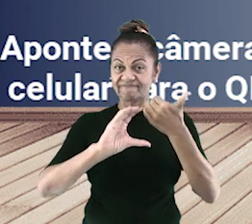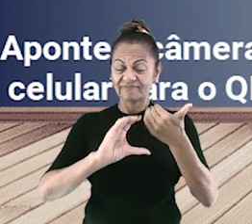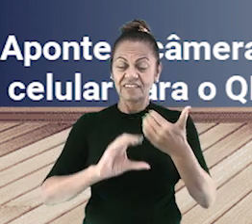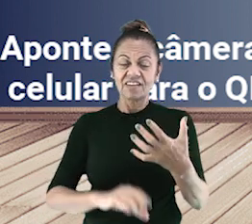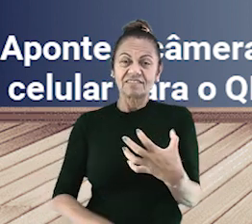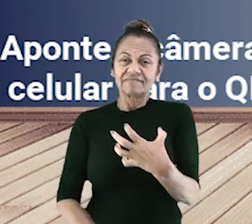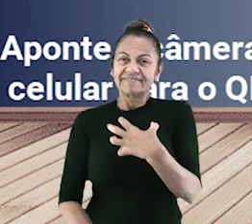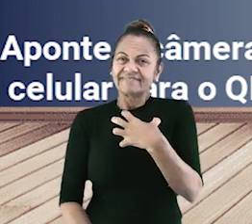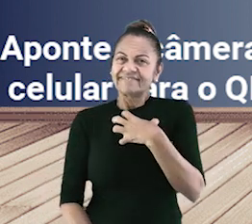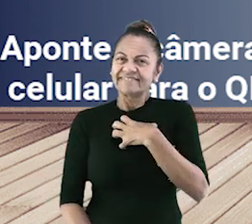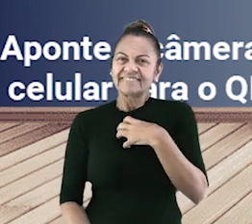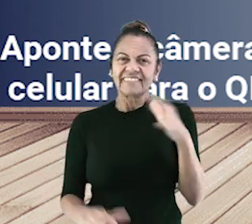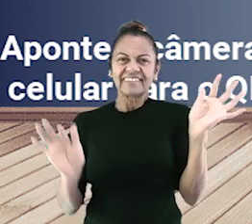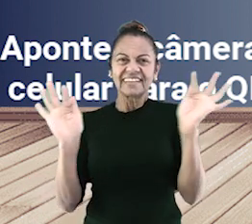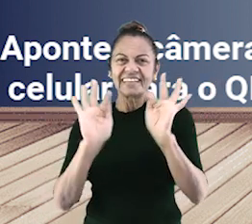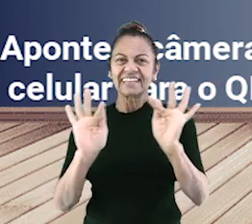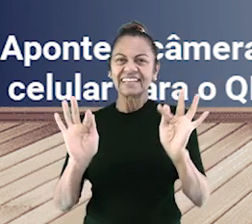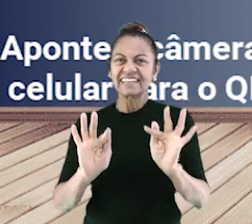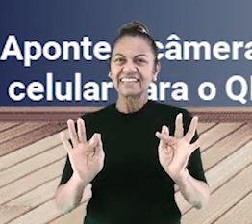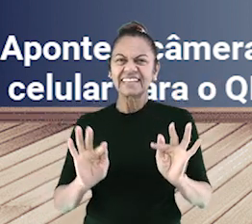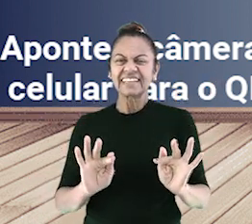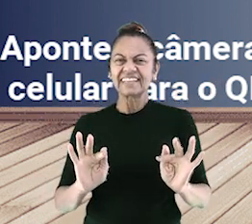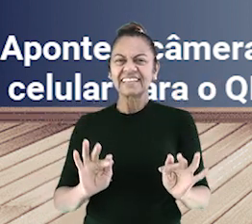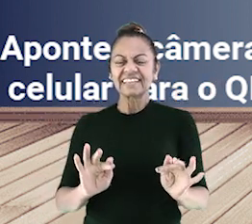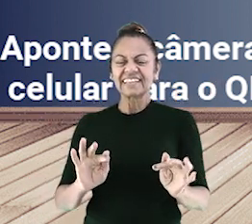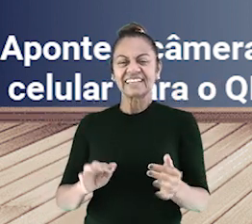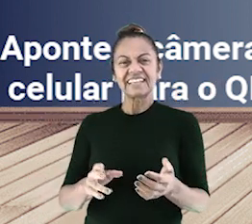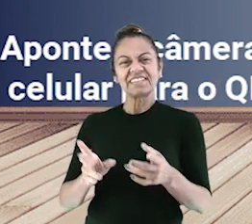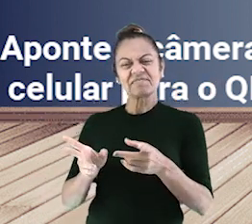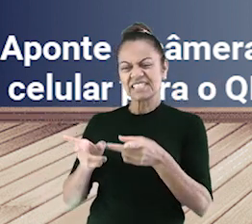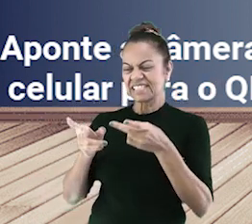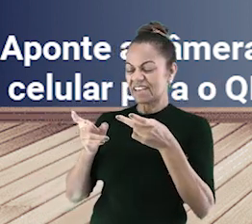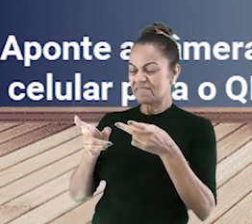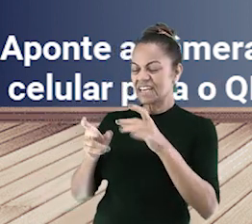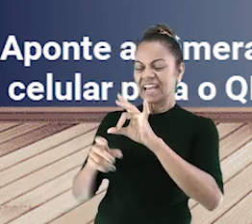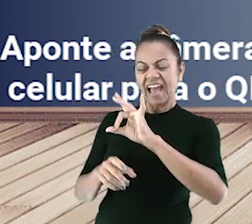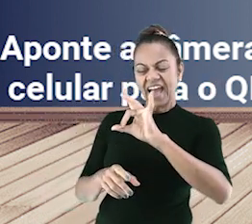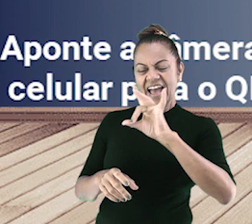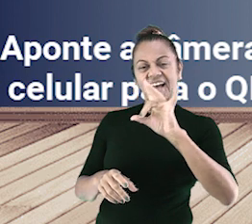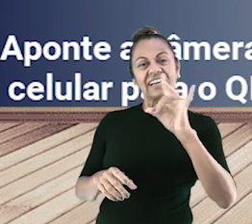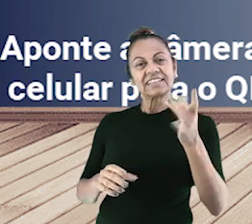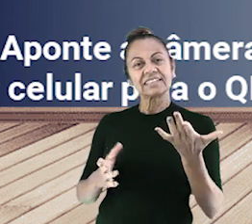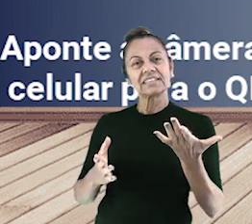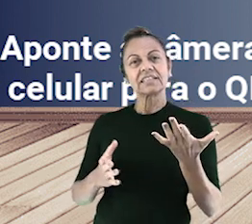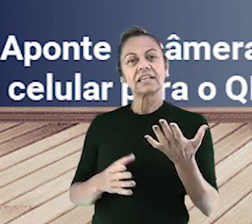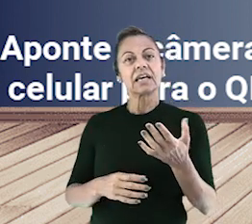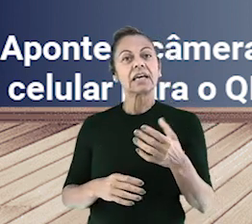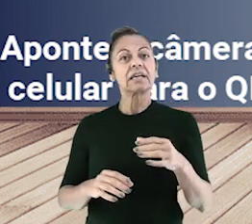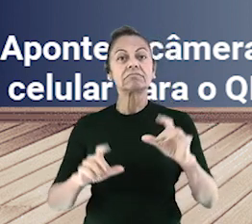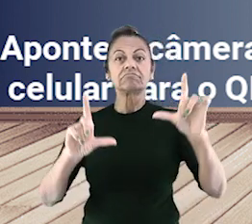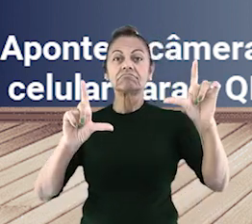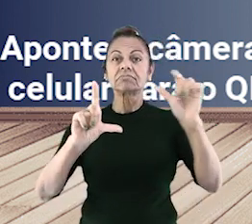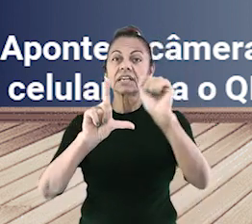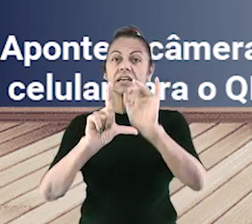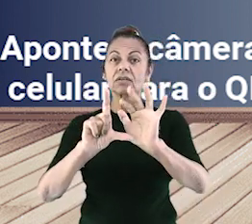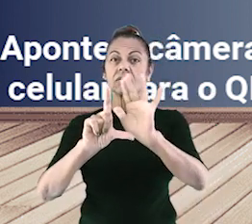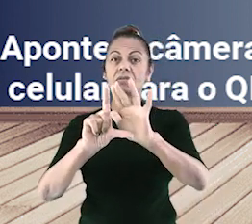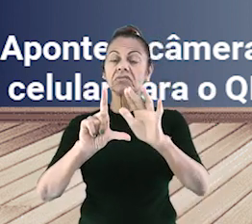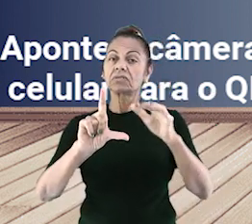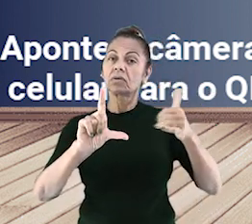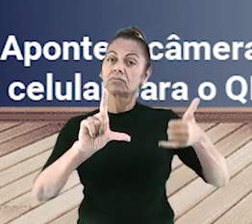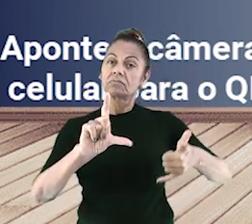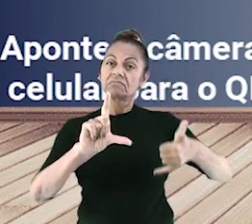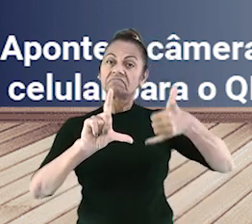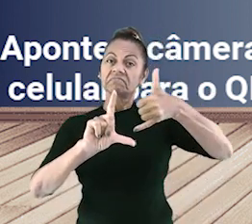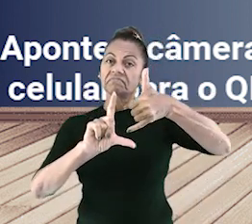TV. Eu vou ficar muito feliz em ver cada um de vocês. É só apontar seu celular